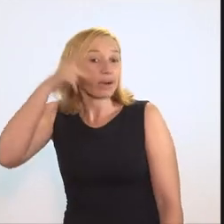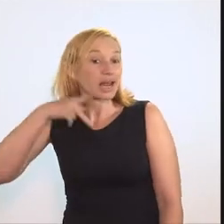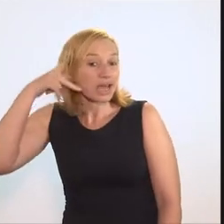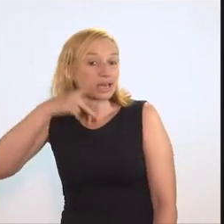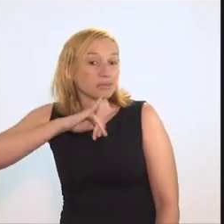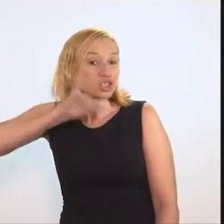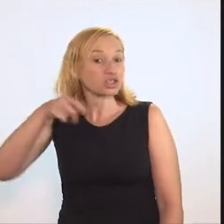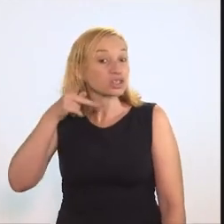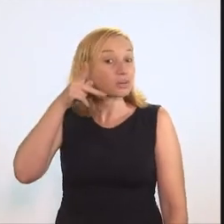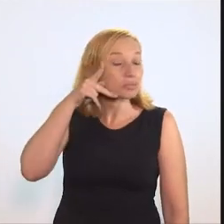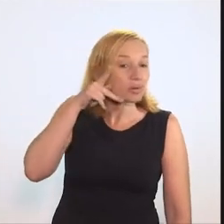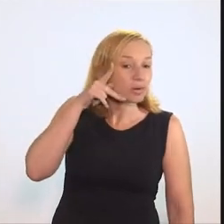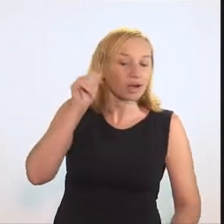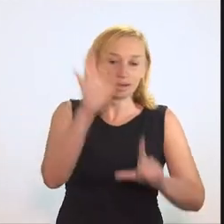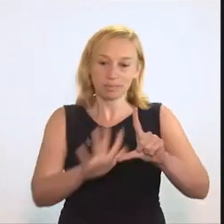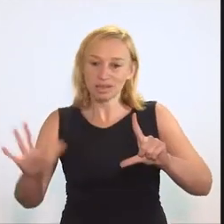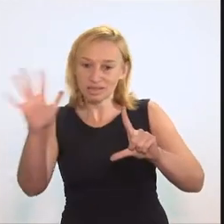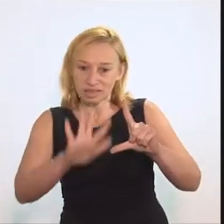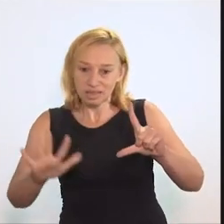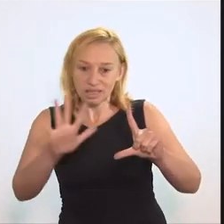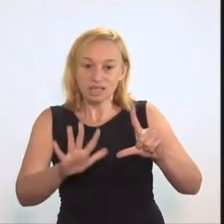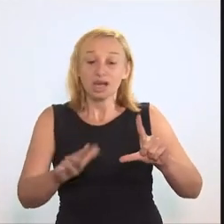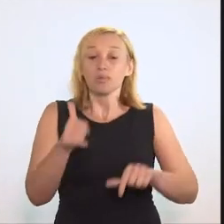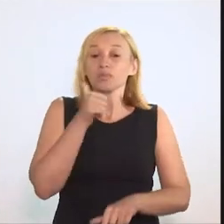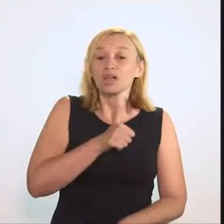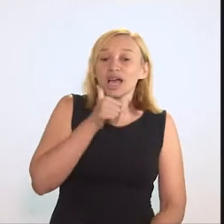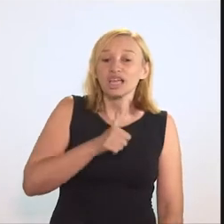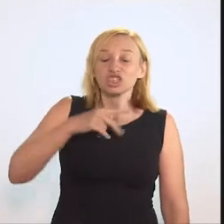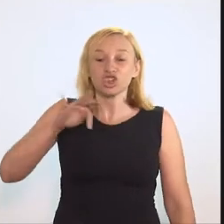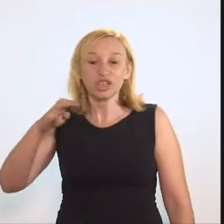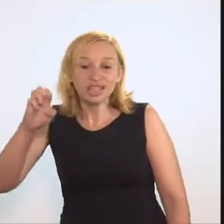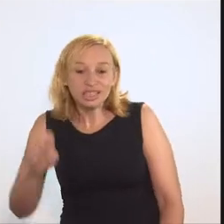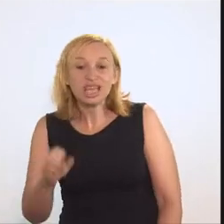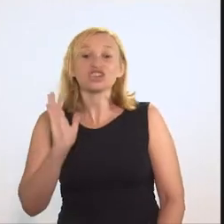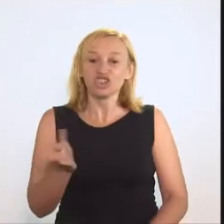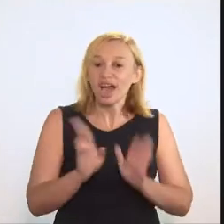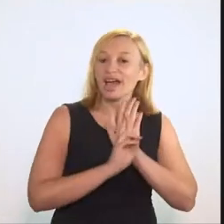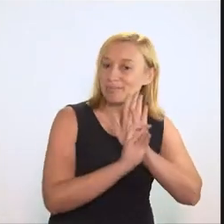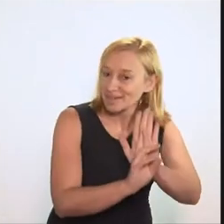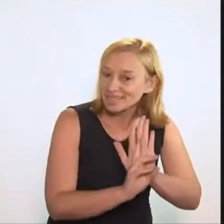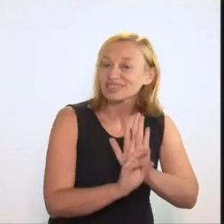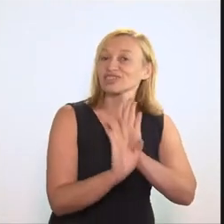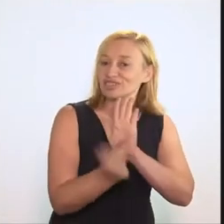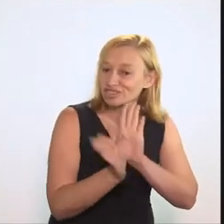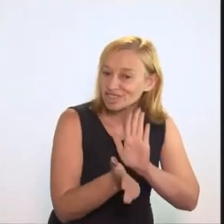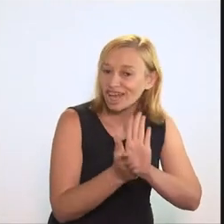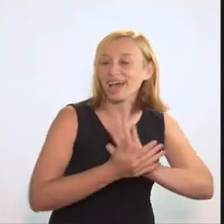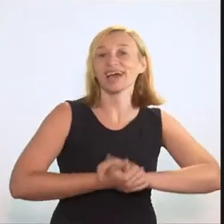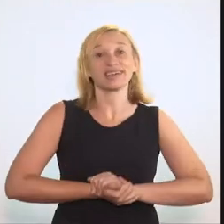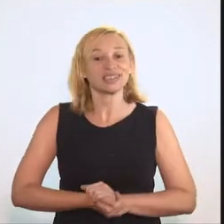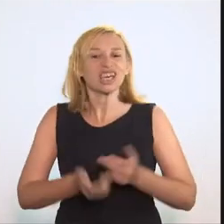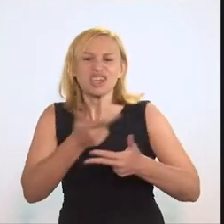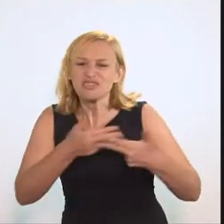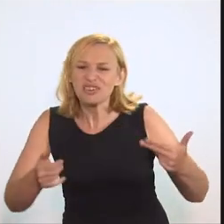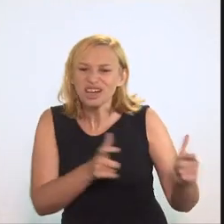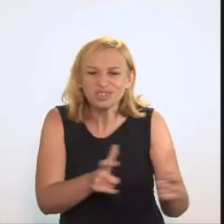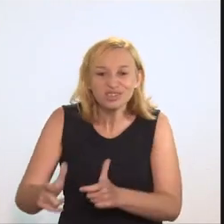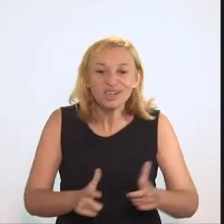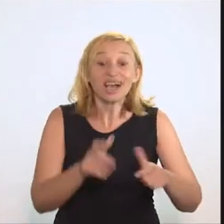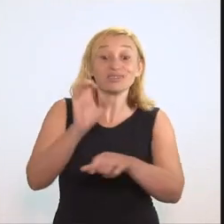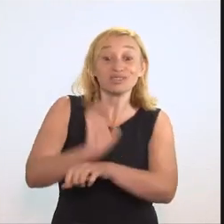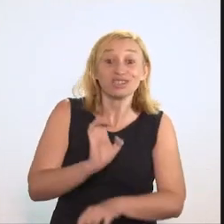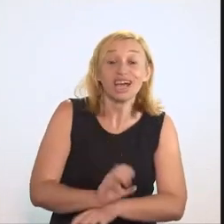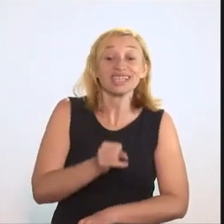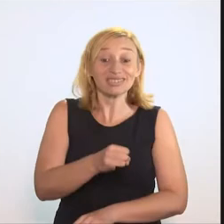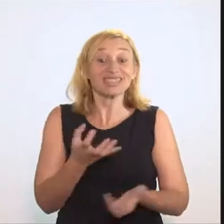Pessoa. A plataforma é feita por... A maior parte das mulheres são mulheres nordestinas, mas nós já temos representatividade em vários